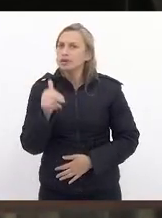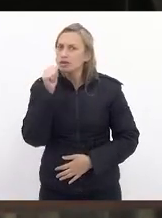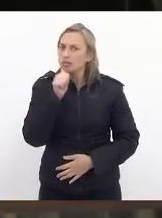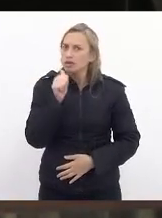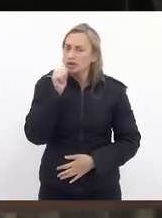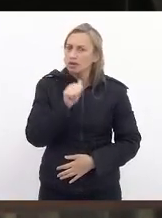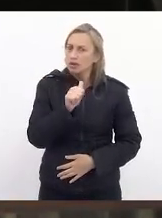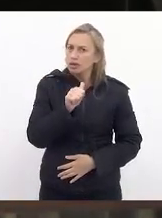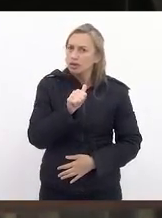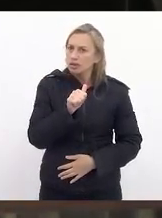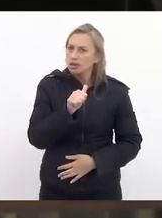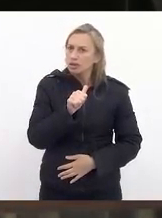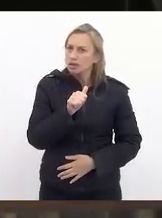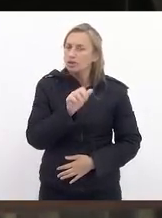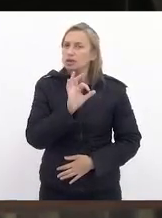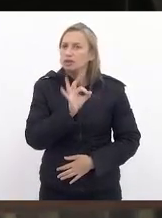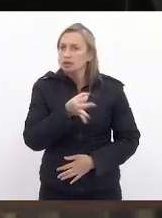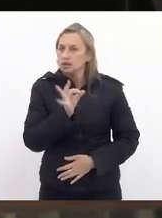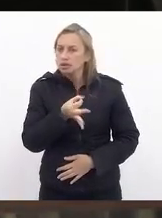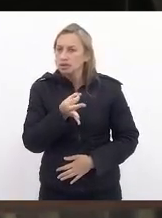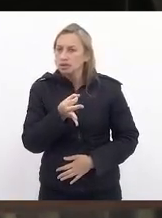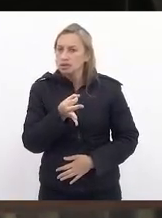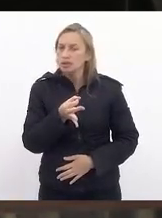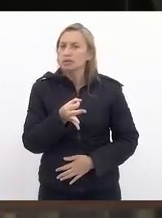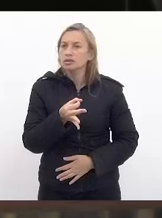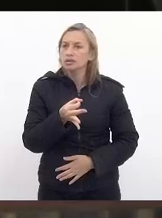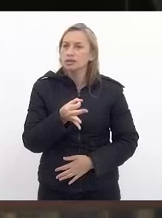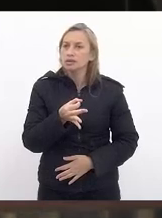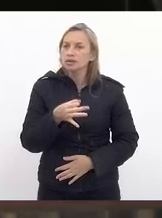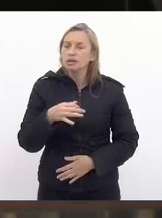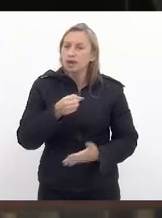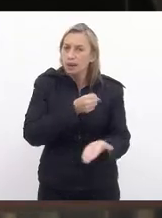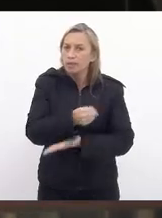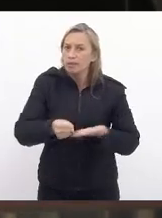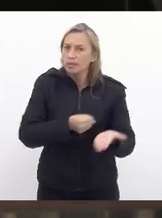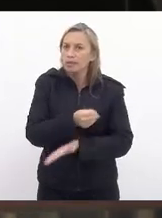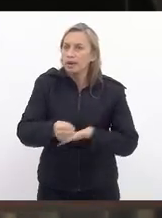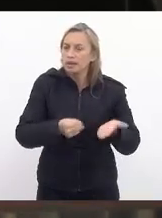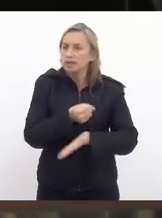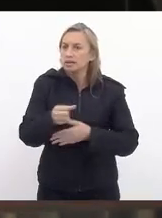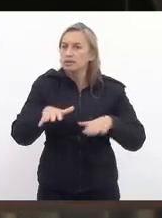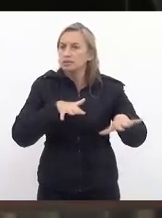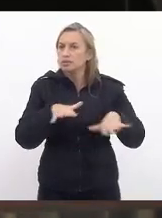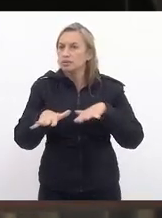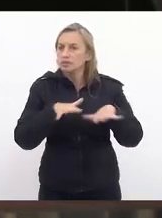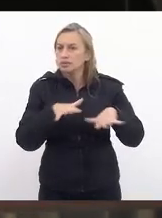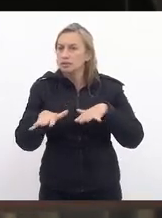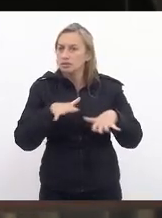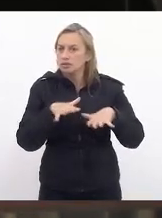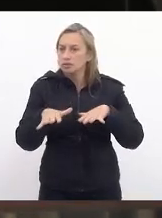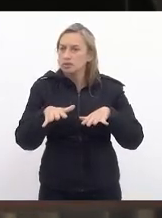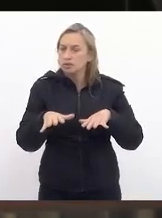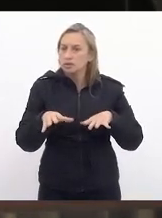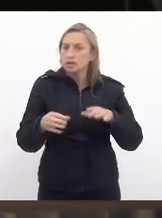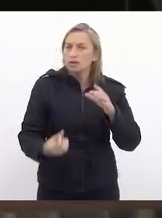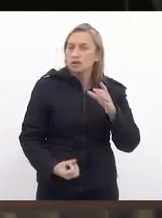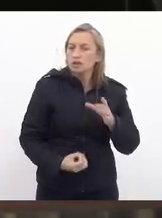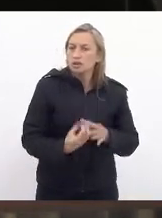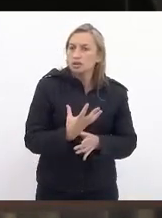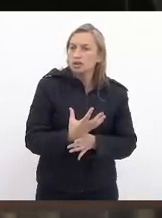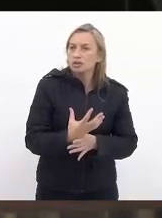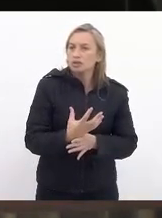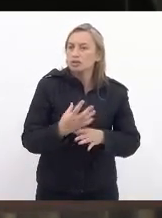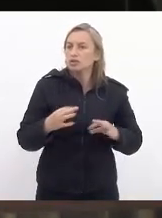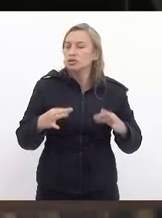mulheres são de fato milenarmente a base da mobilização da construção